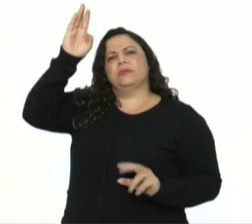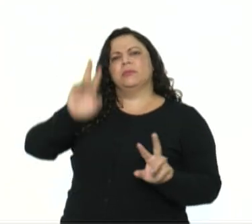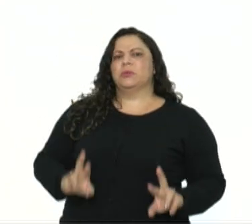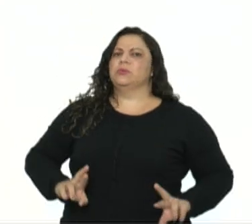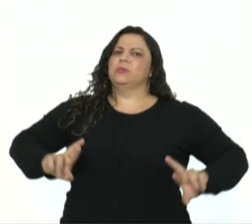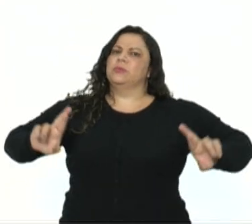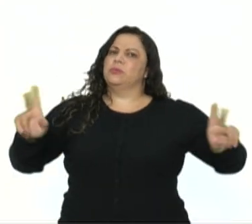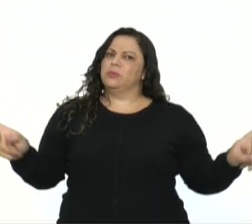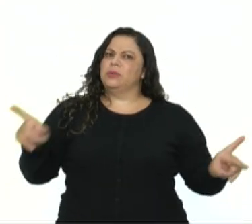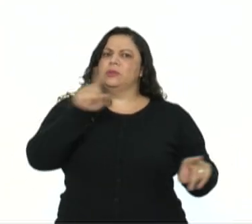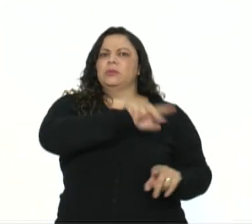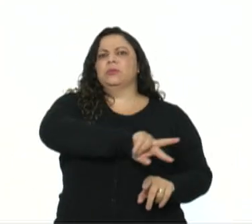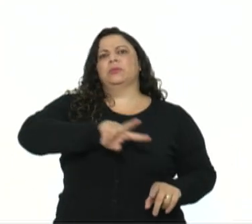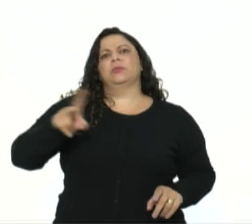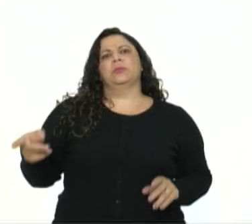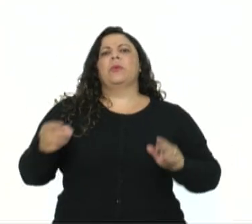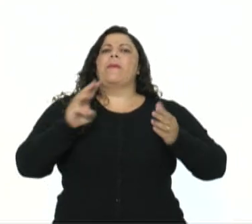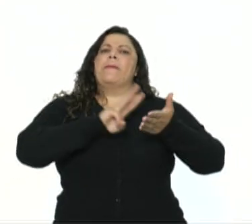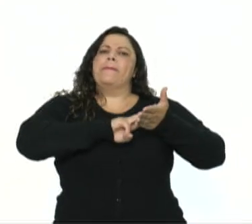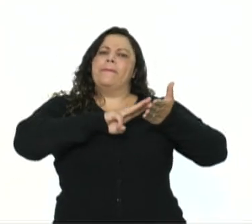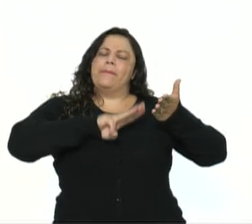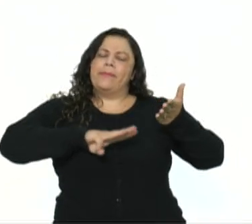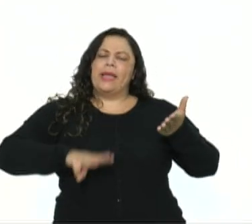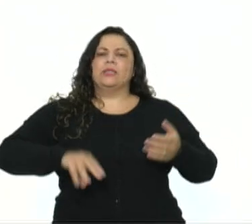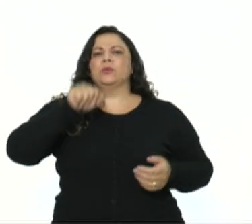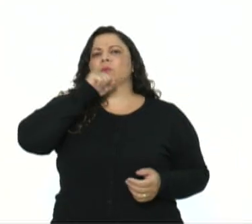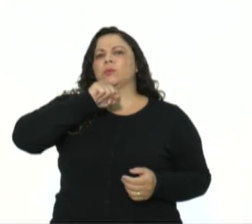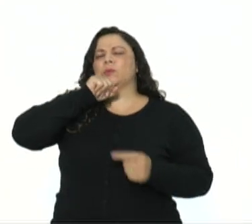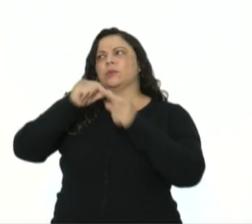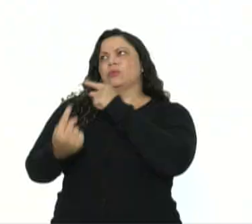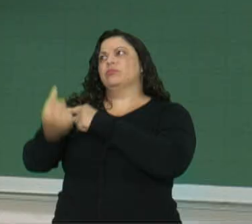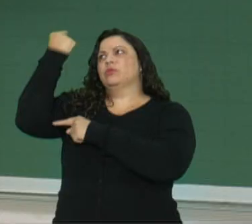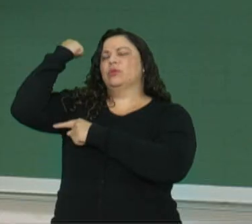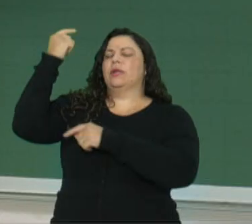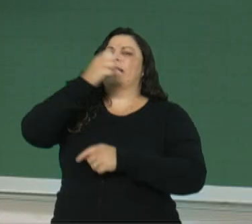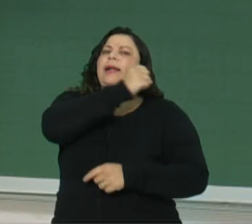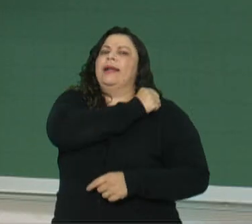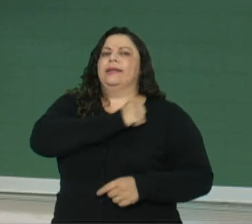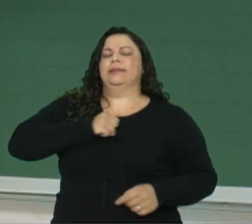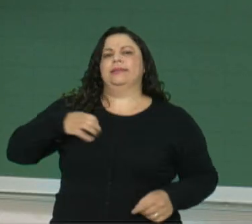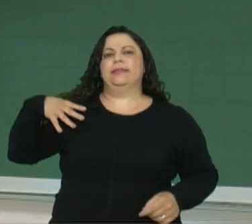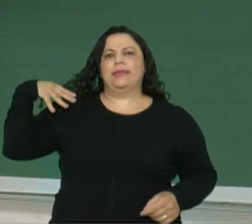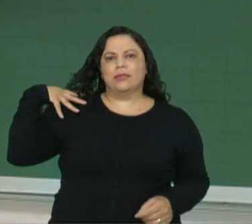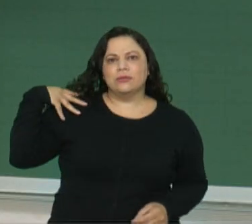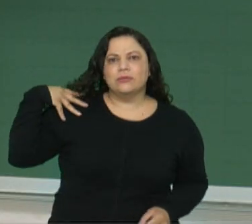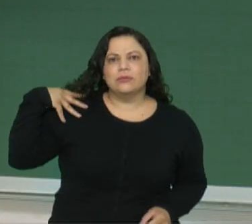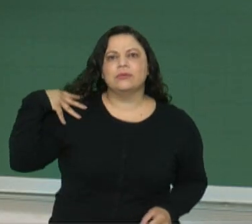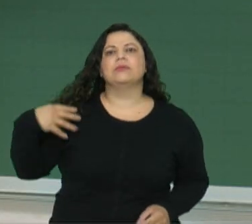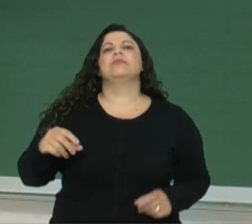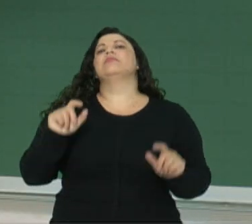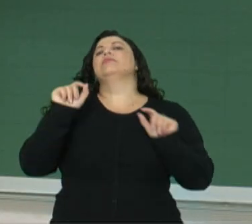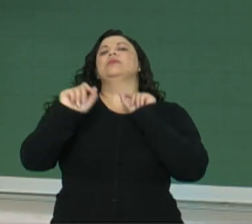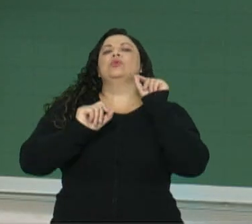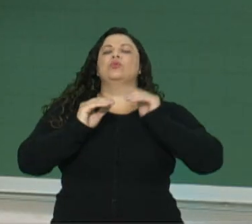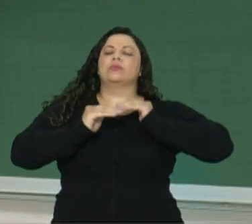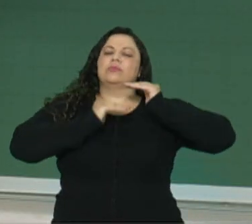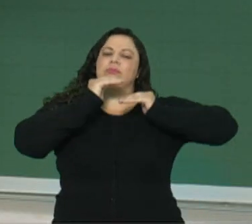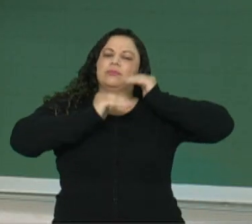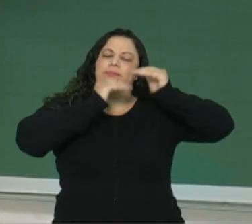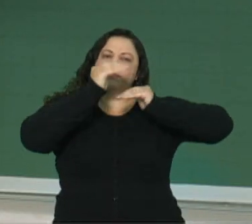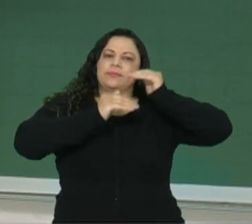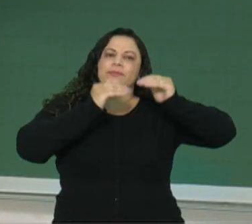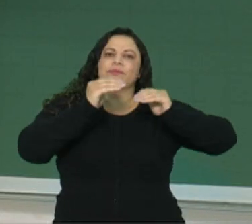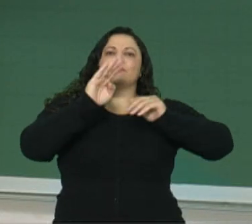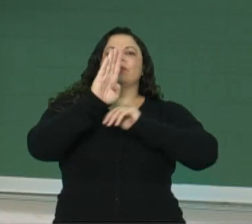diferença entre os dois métodos, o antigo, né, lá do Aristóteles, da Antiguidade Grega, e o desenvolvido por Francis